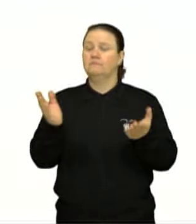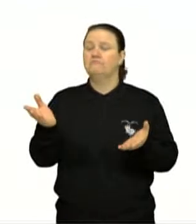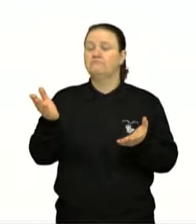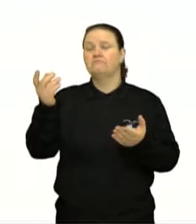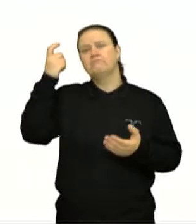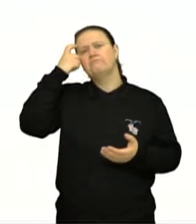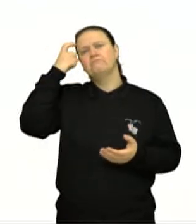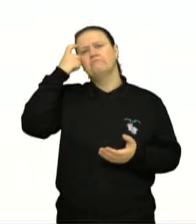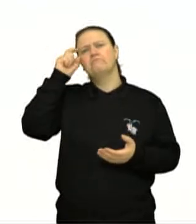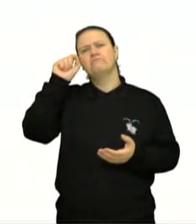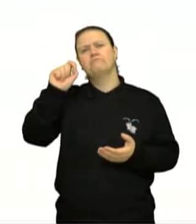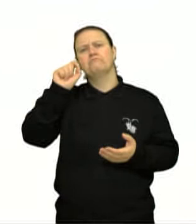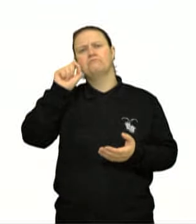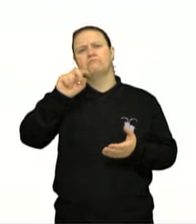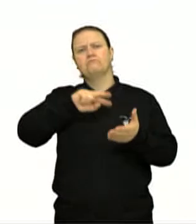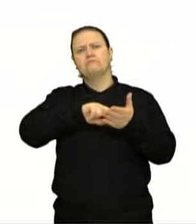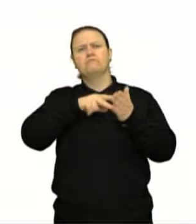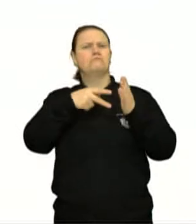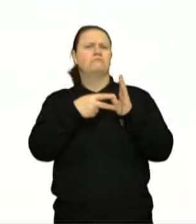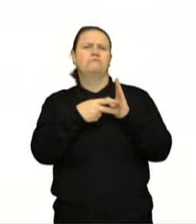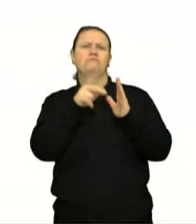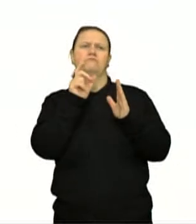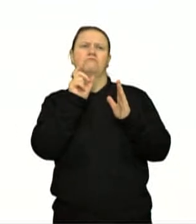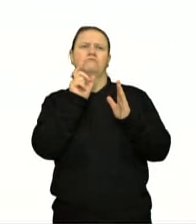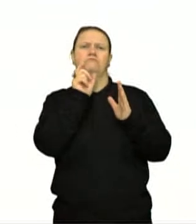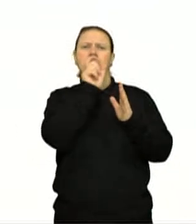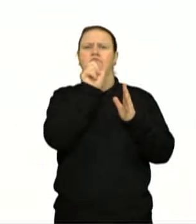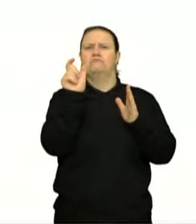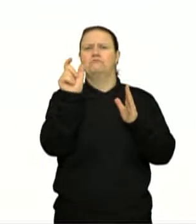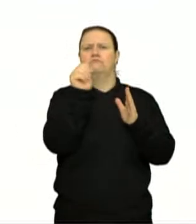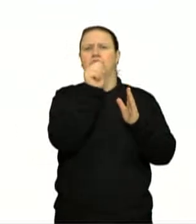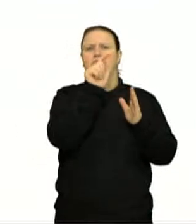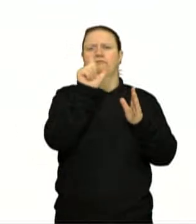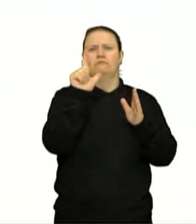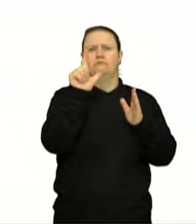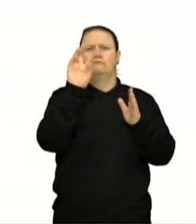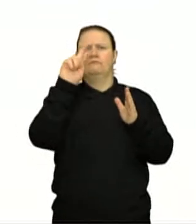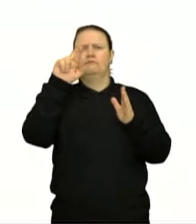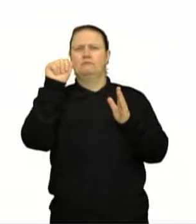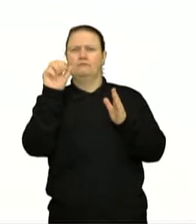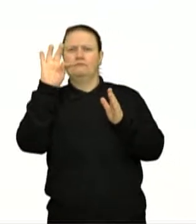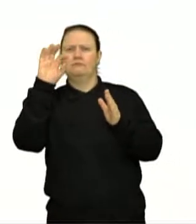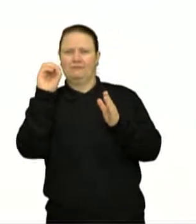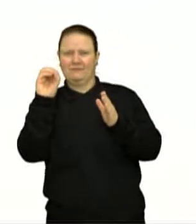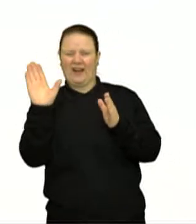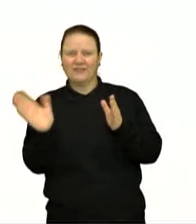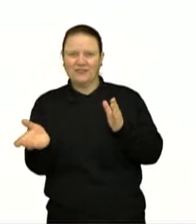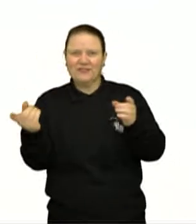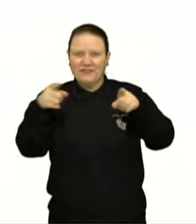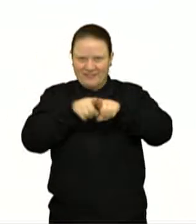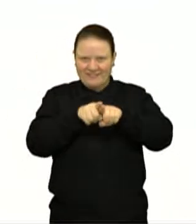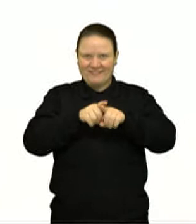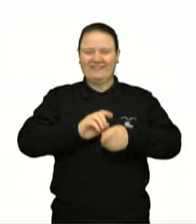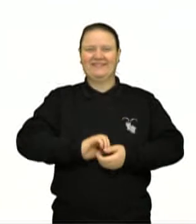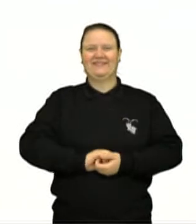pensar, ¿qué sería al rato? ¿Sí? Espero vocês.